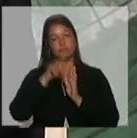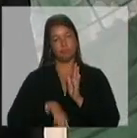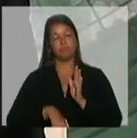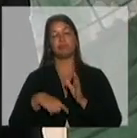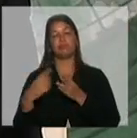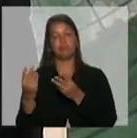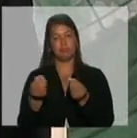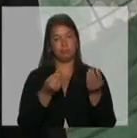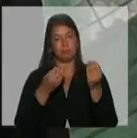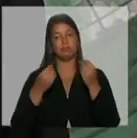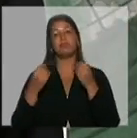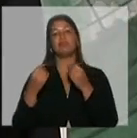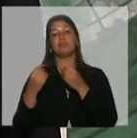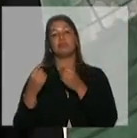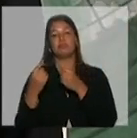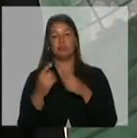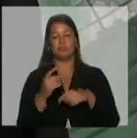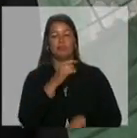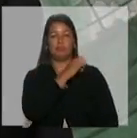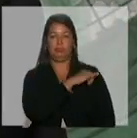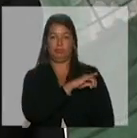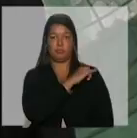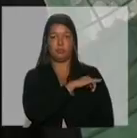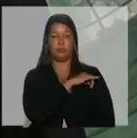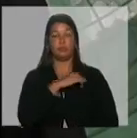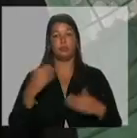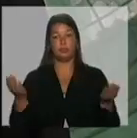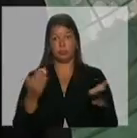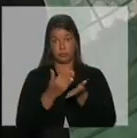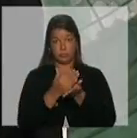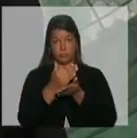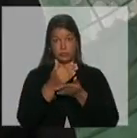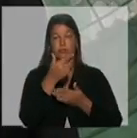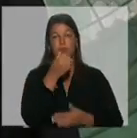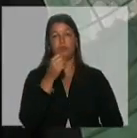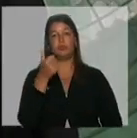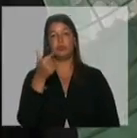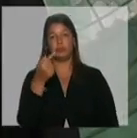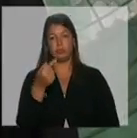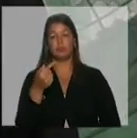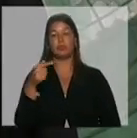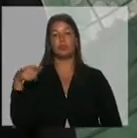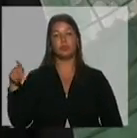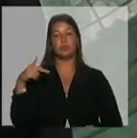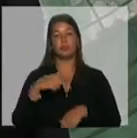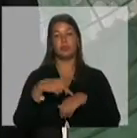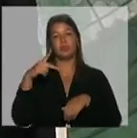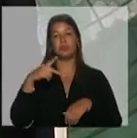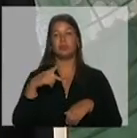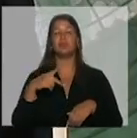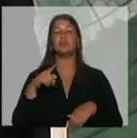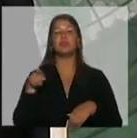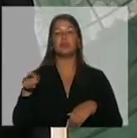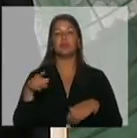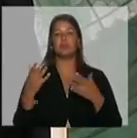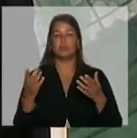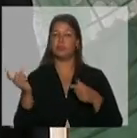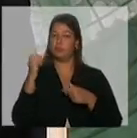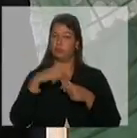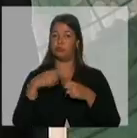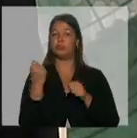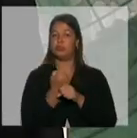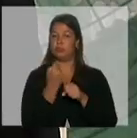preço das commodities afetou tanto a economia fluminense. No início deste ano, o presidente da Petrobras anunciou que pretende retomar as obras